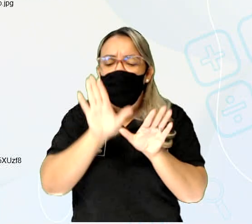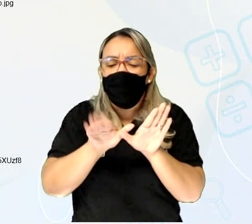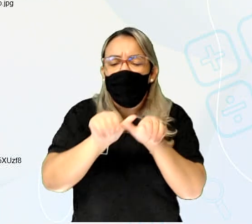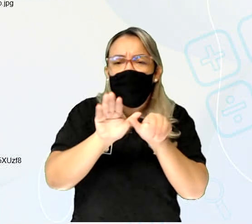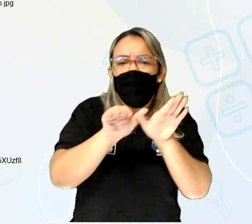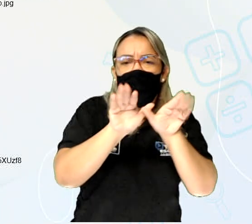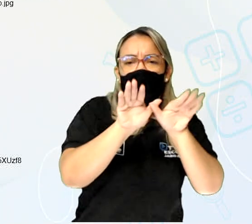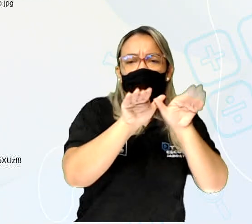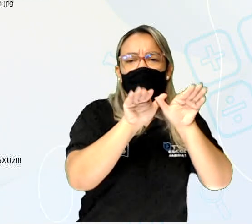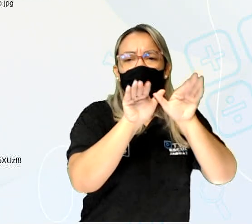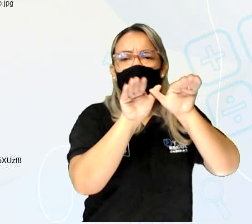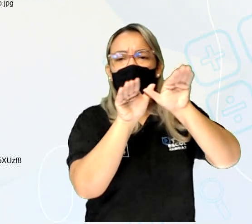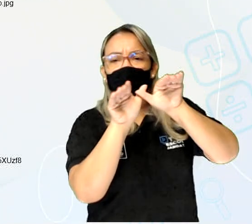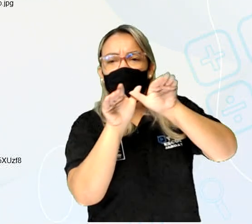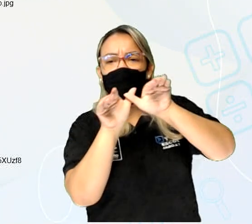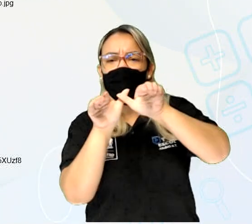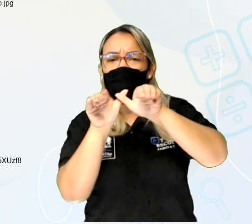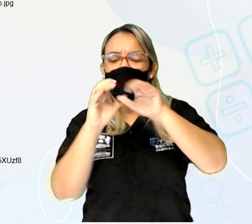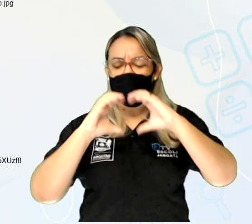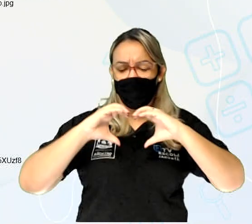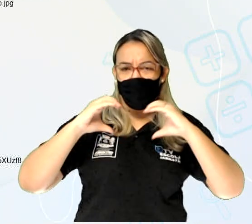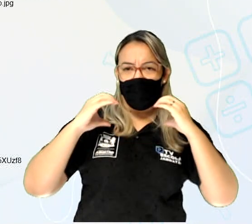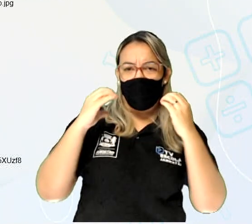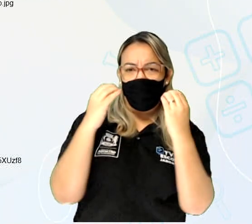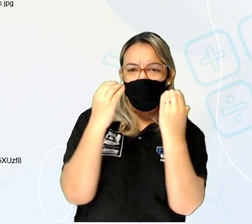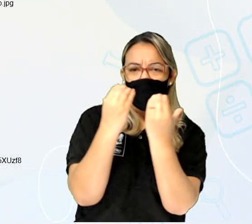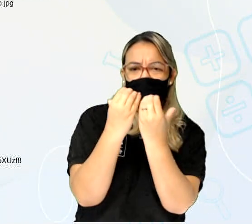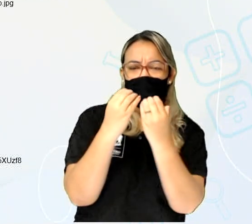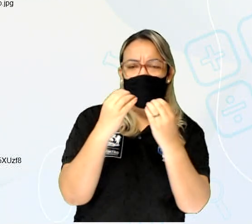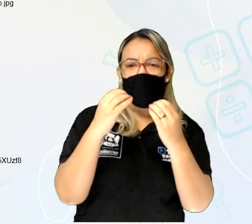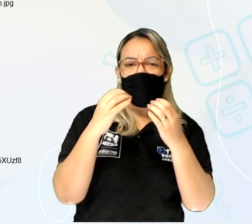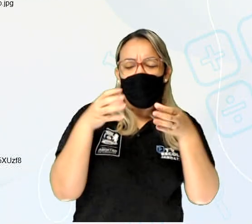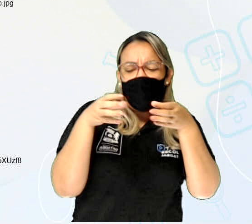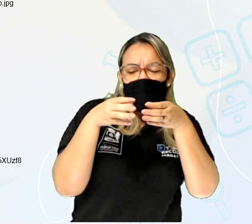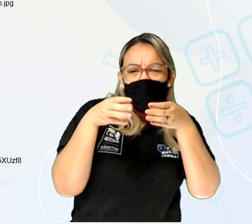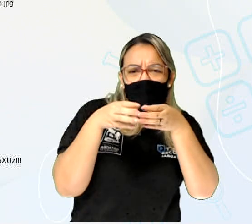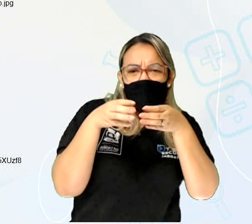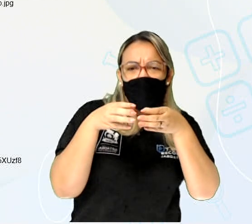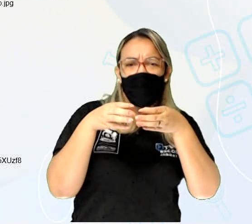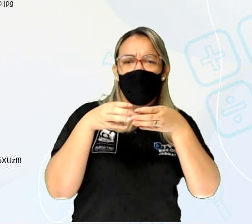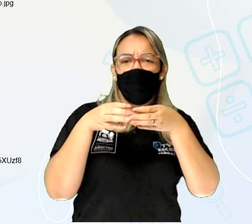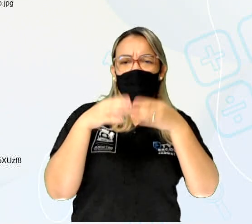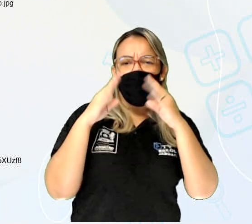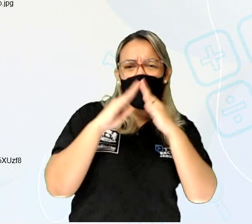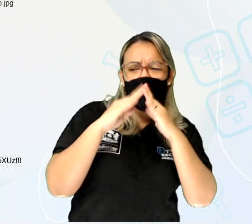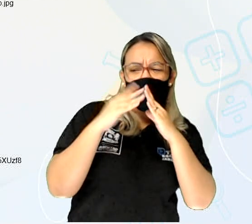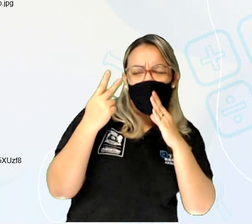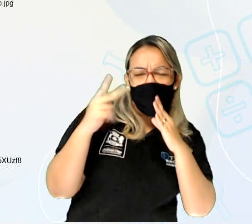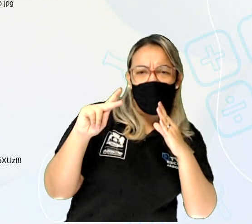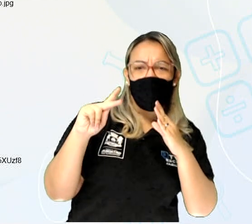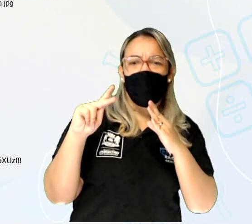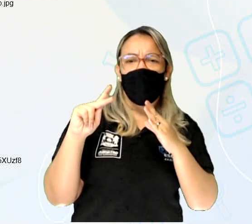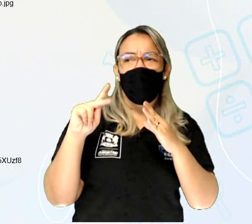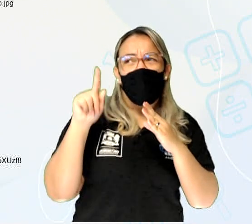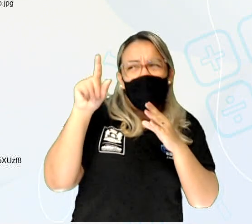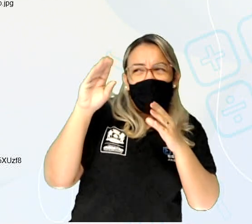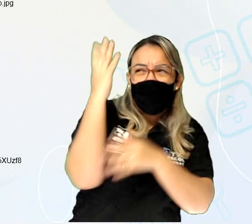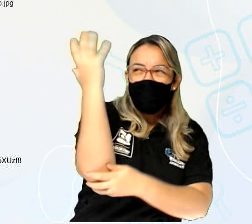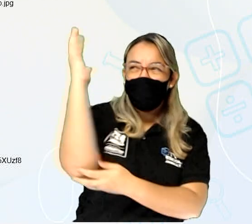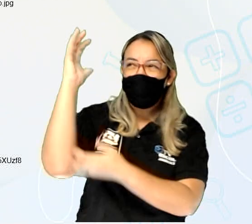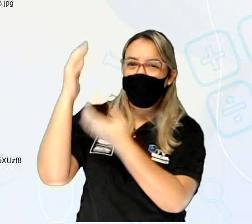de passarinho, um ninho de passarinho numa árvore? A árvore é um lugar perfeito, não é? Para que os pássaros,